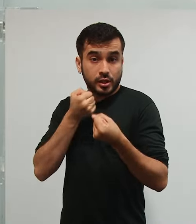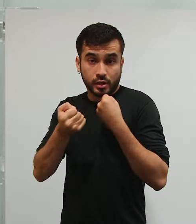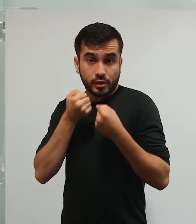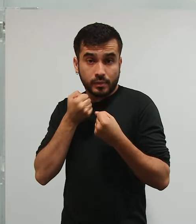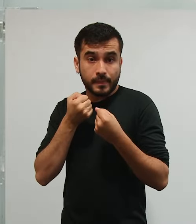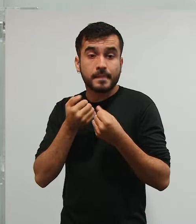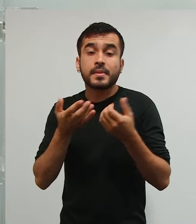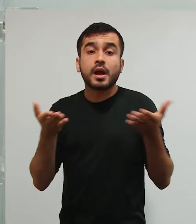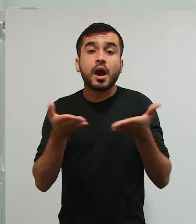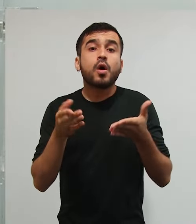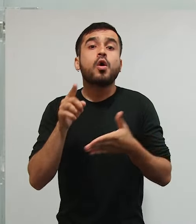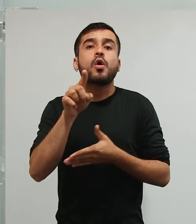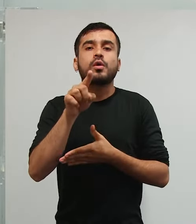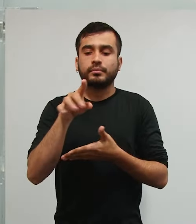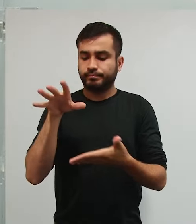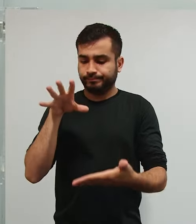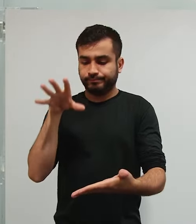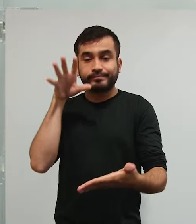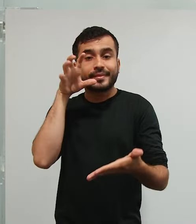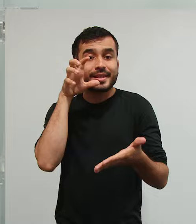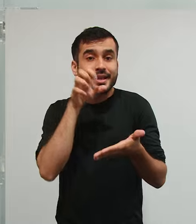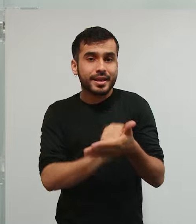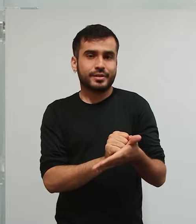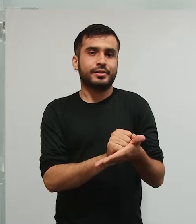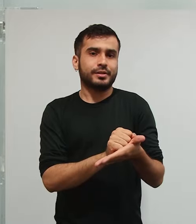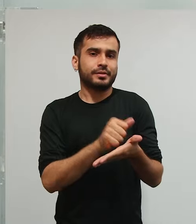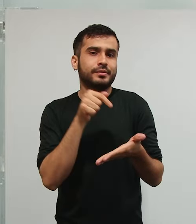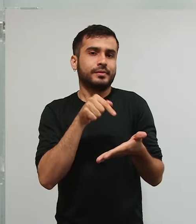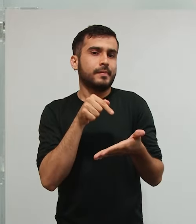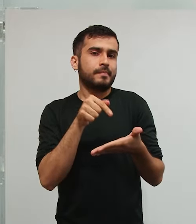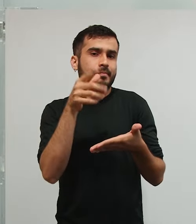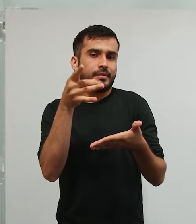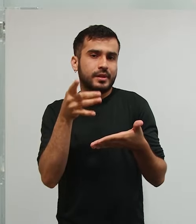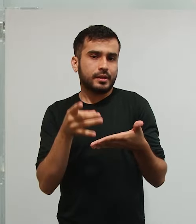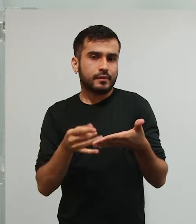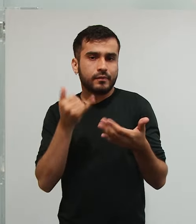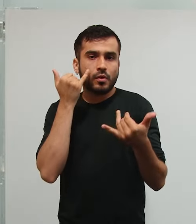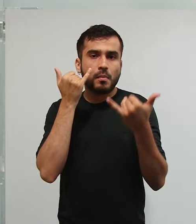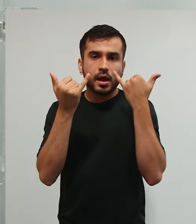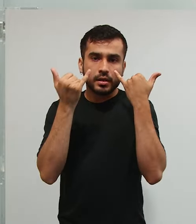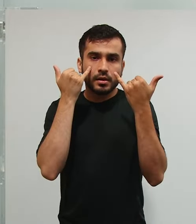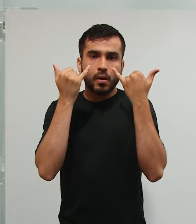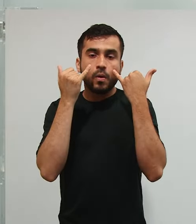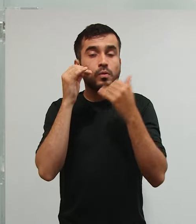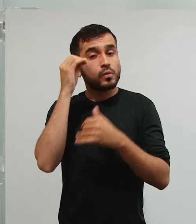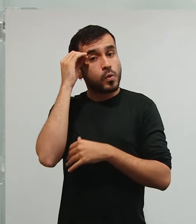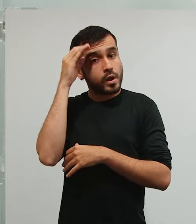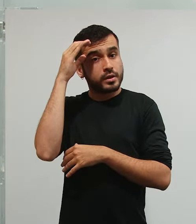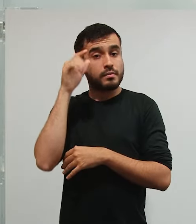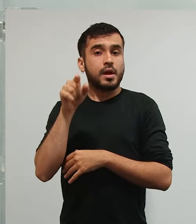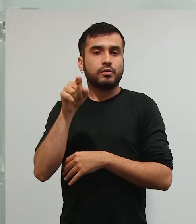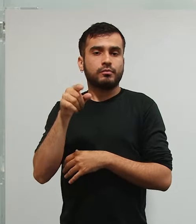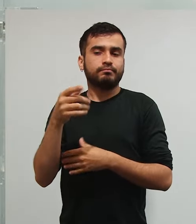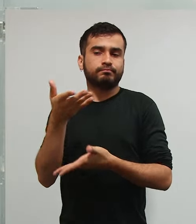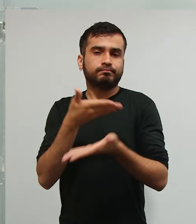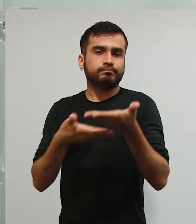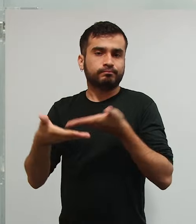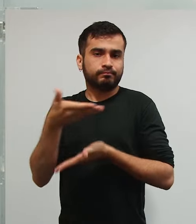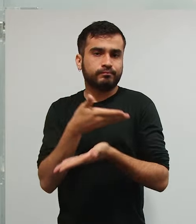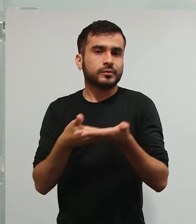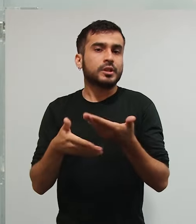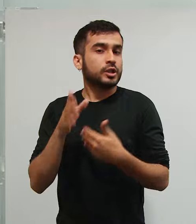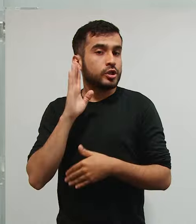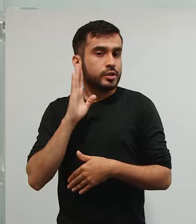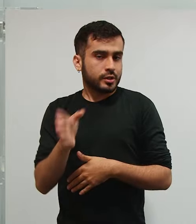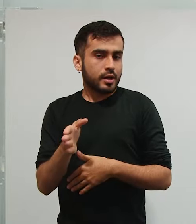campo, já realizou a entrevista. E agora você vai registrar esses dados, esses